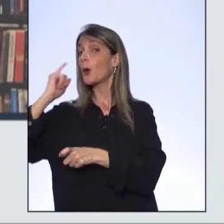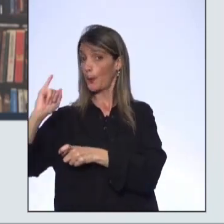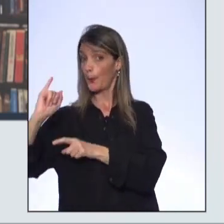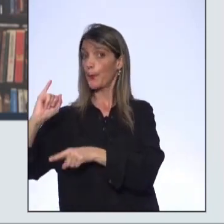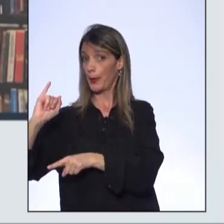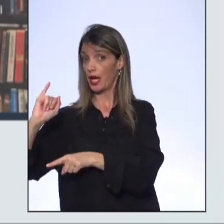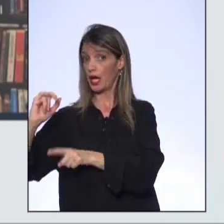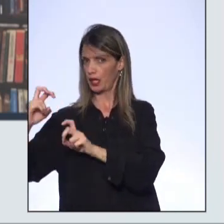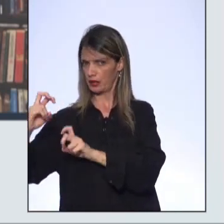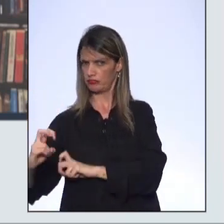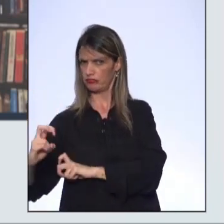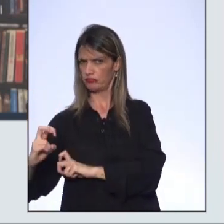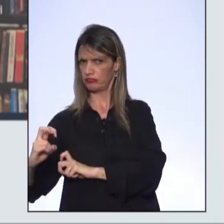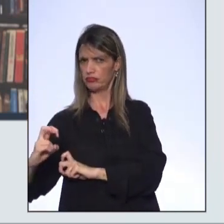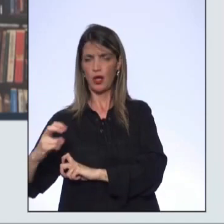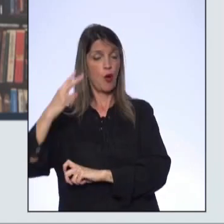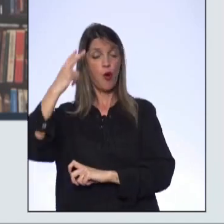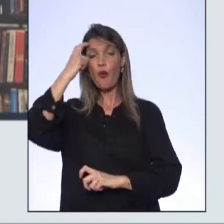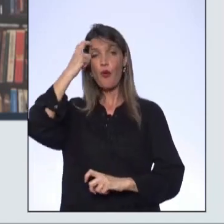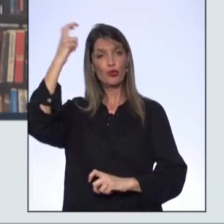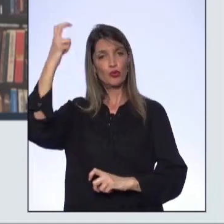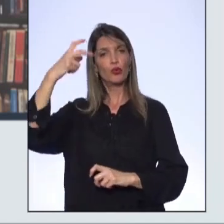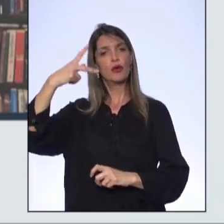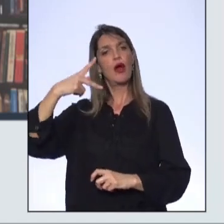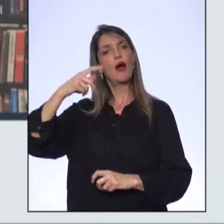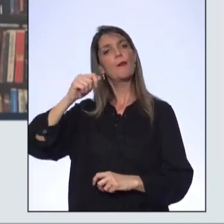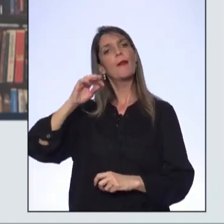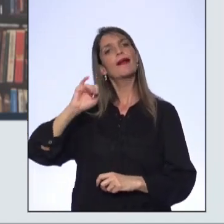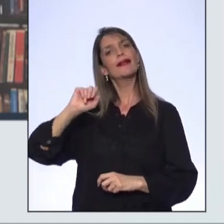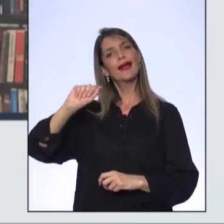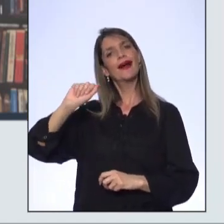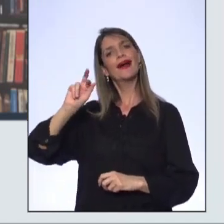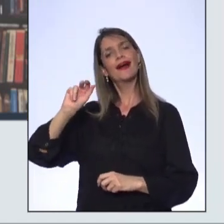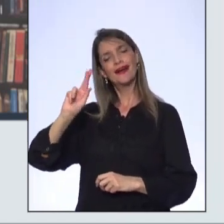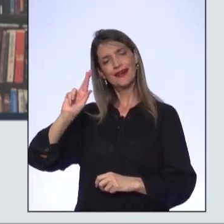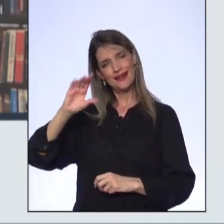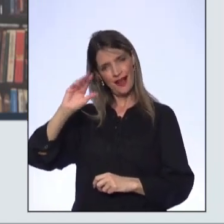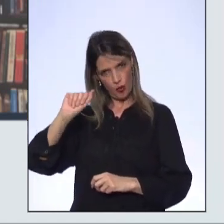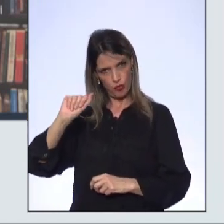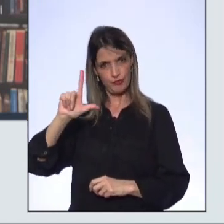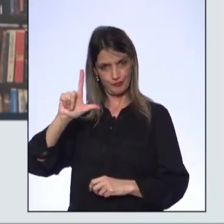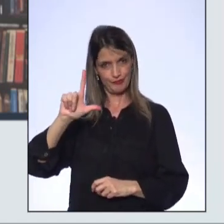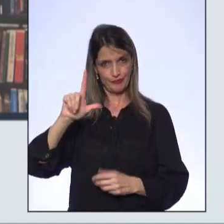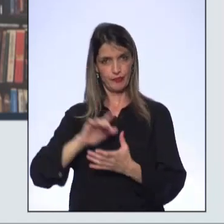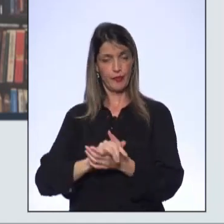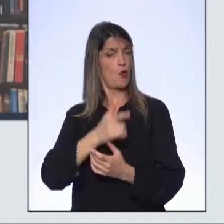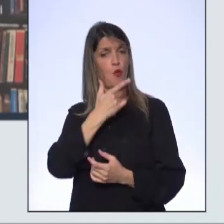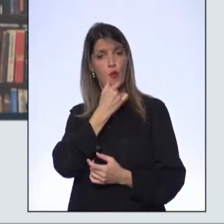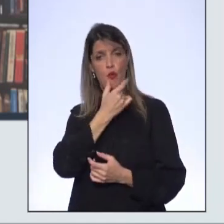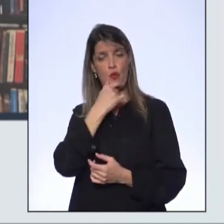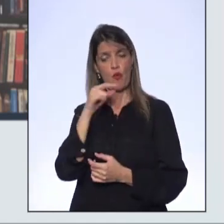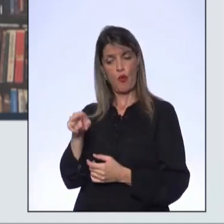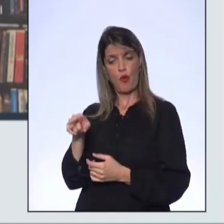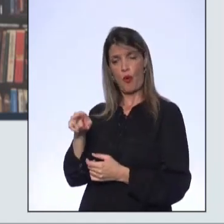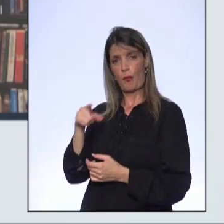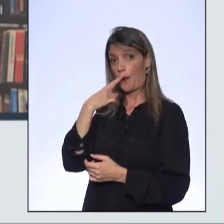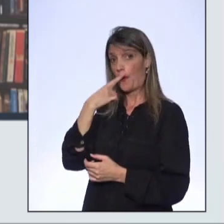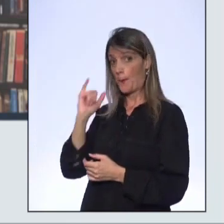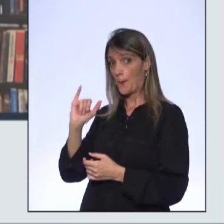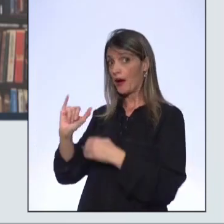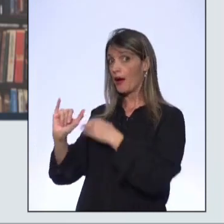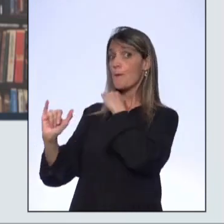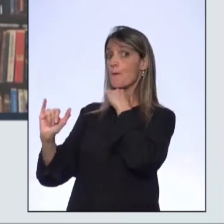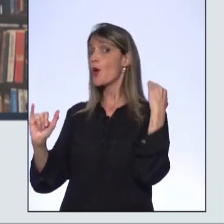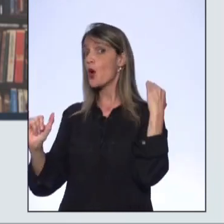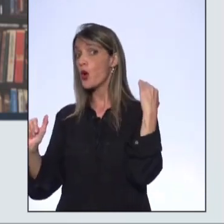é uma permanência de uma cultura patriarcal. E, obviamente, quando o pai morre,